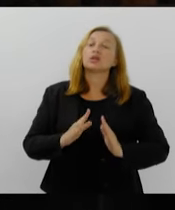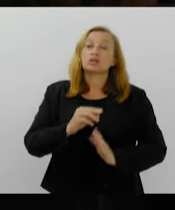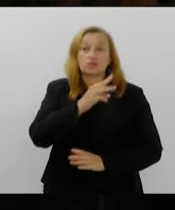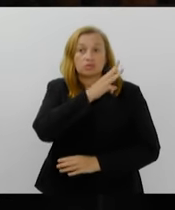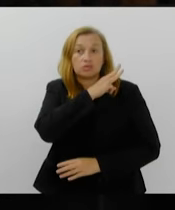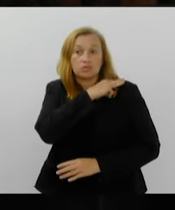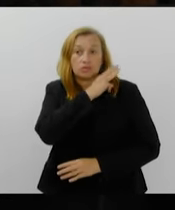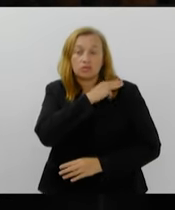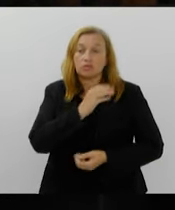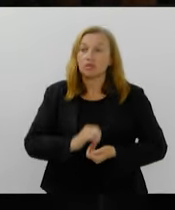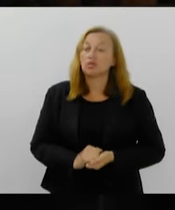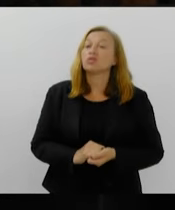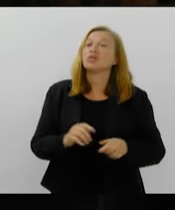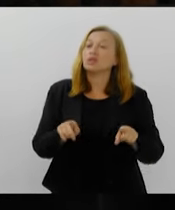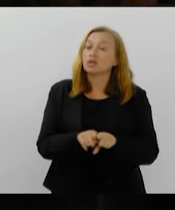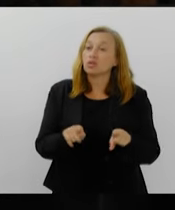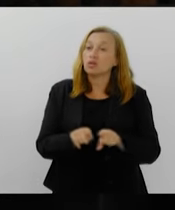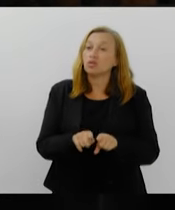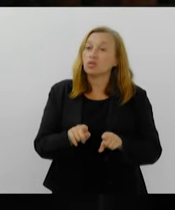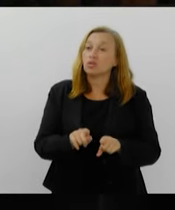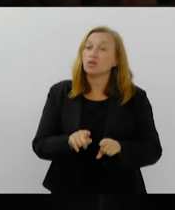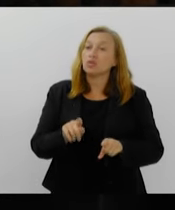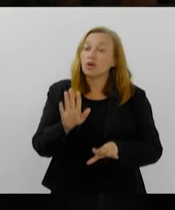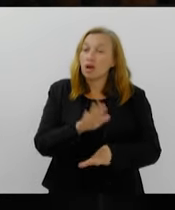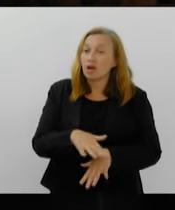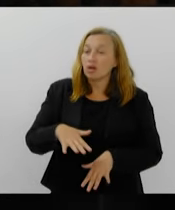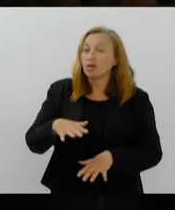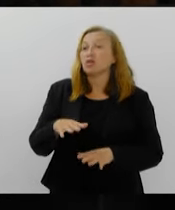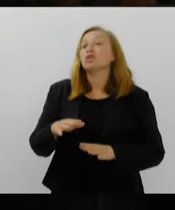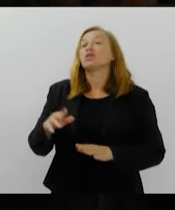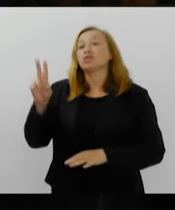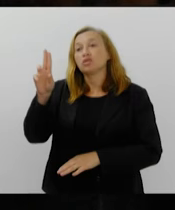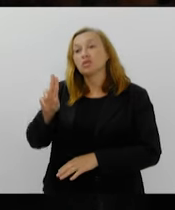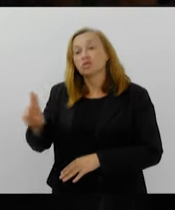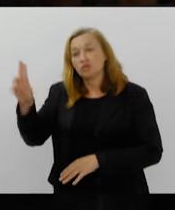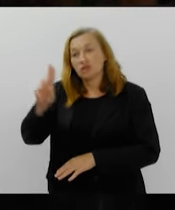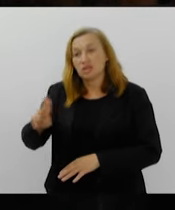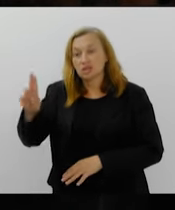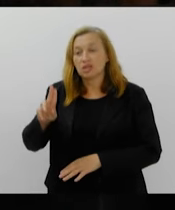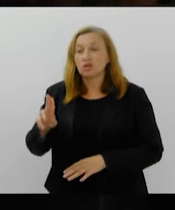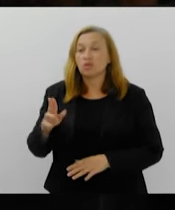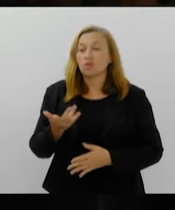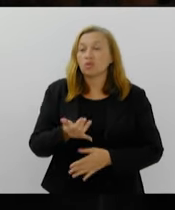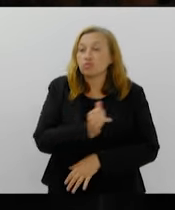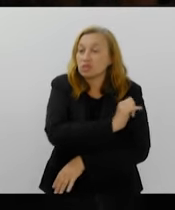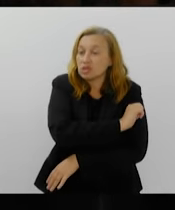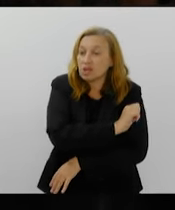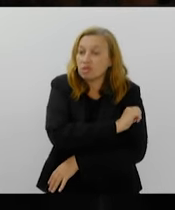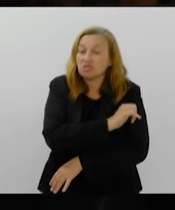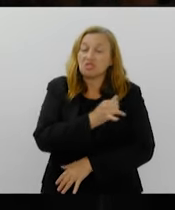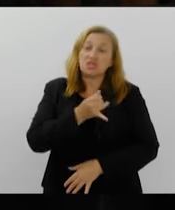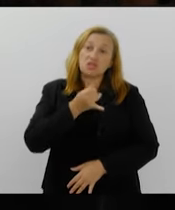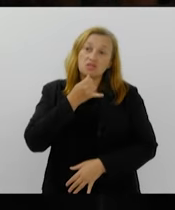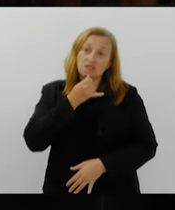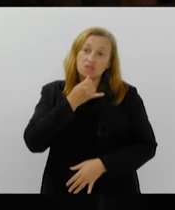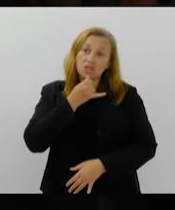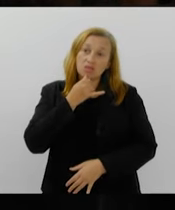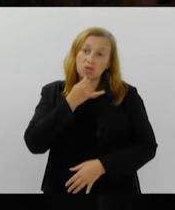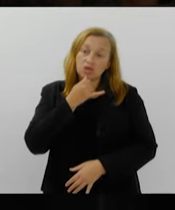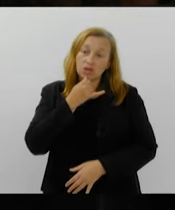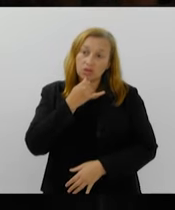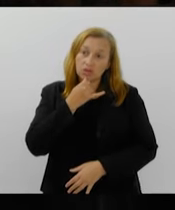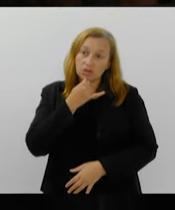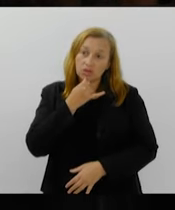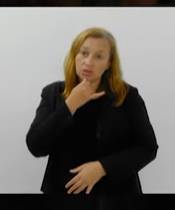e sobretudo o ambiente universitário com estudantes infelizmente lobotomizados com